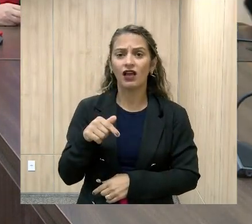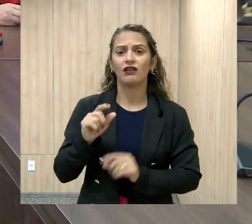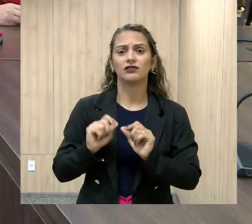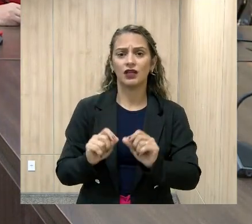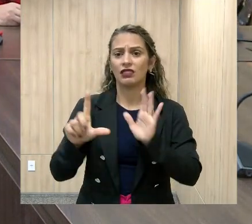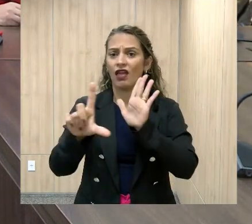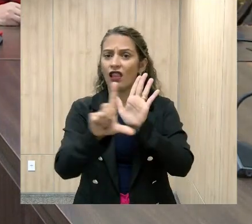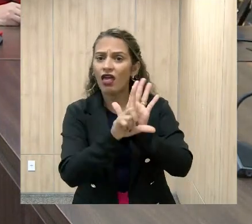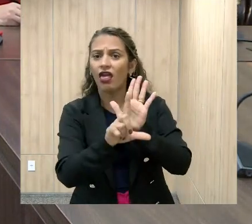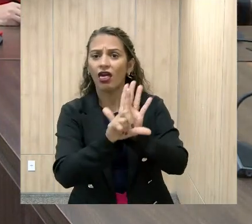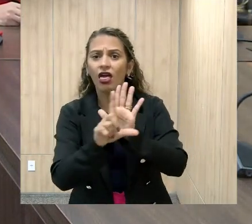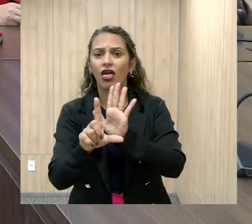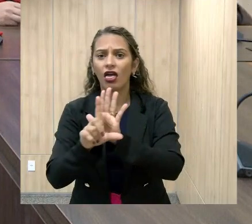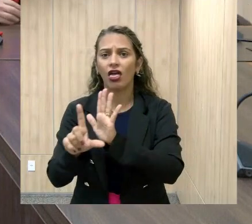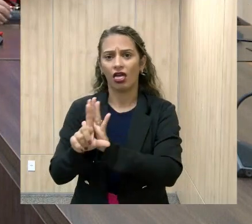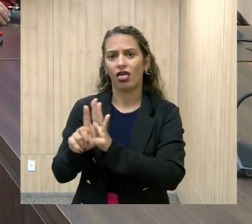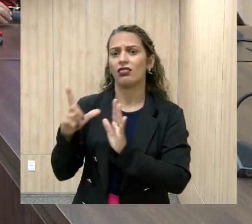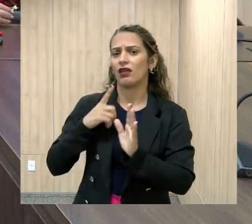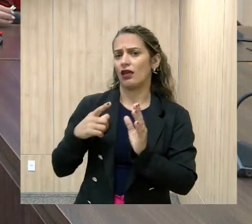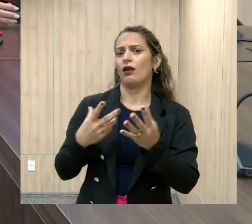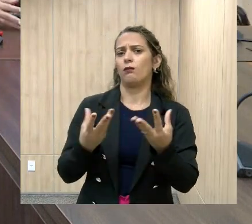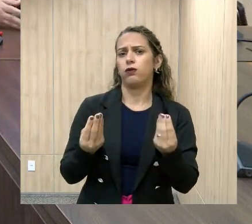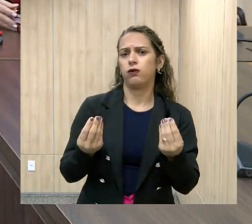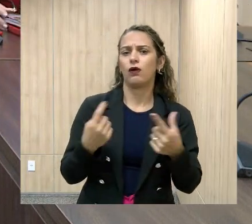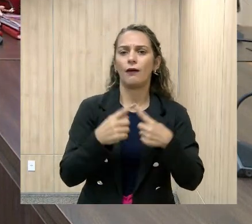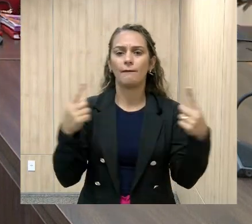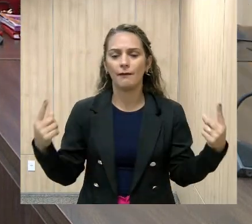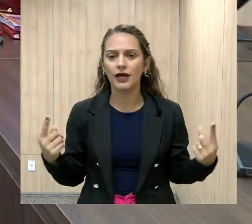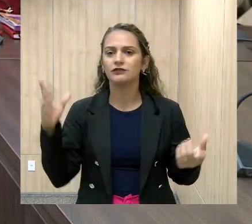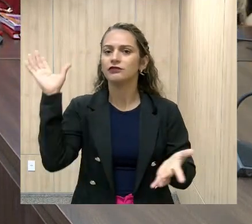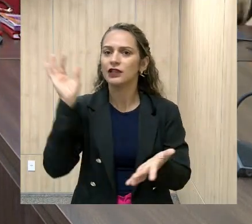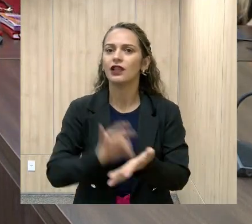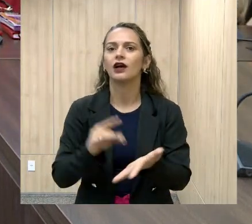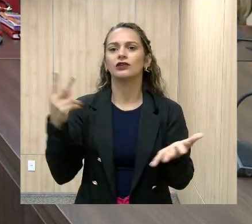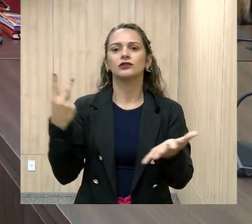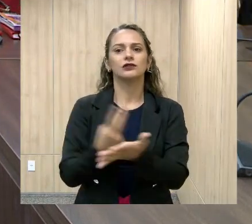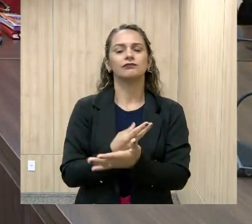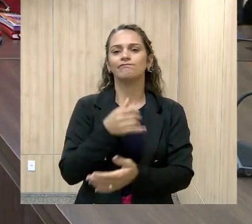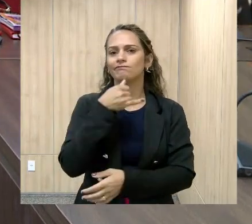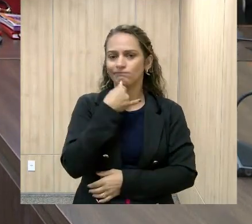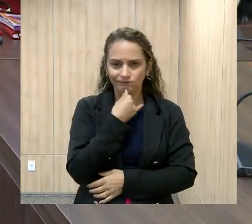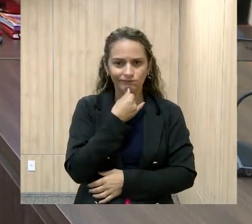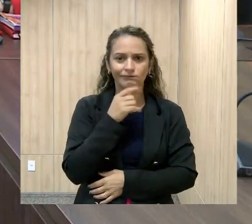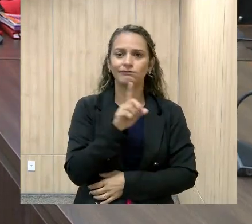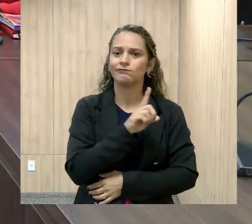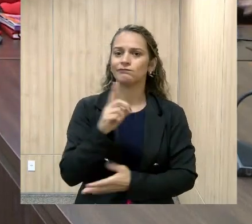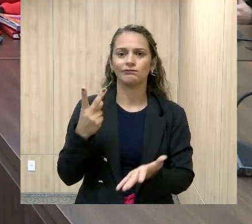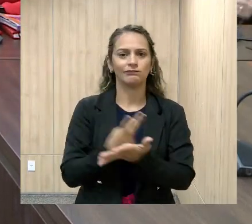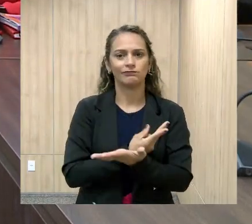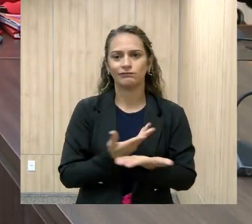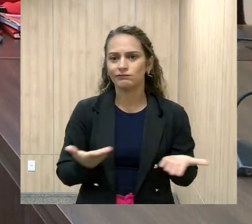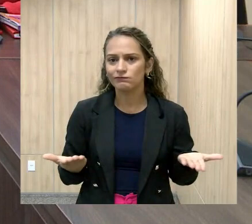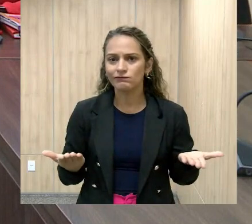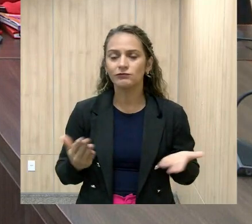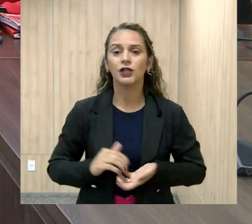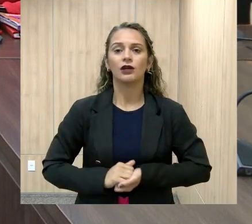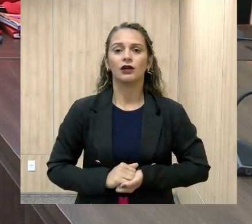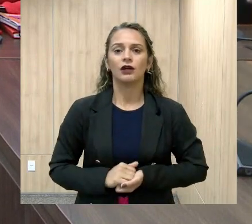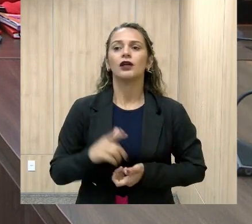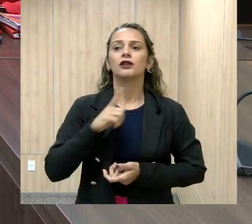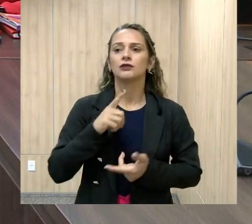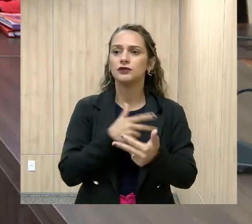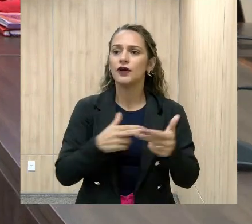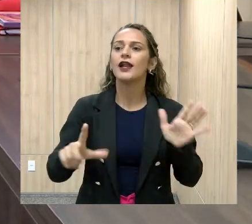é o país da legislação é lei que não acaba mais mas a efetividade delas infelizmente muita das vezes nós não temos